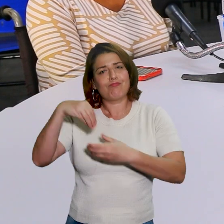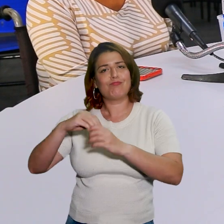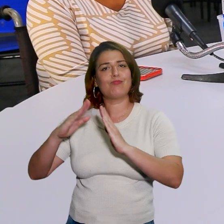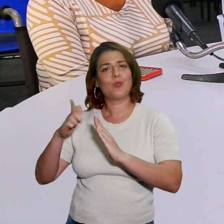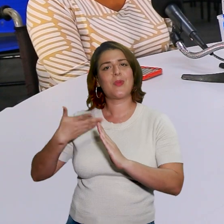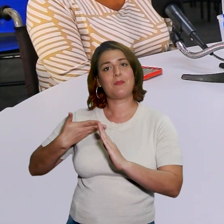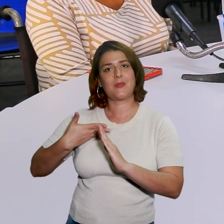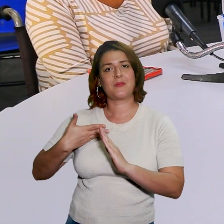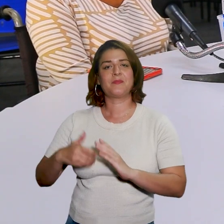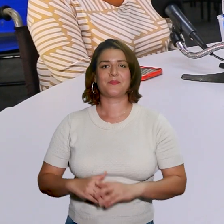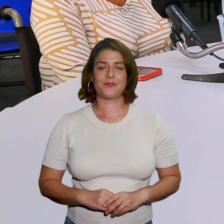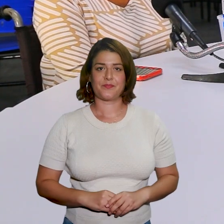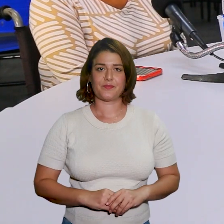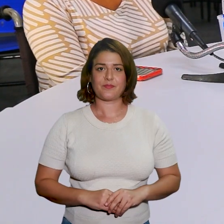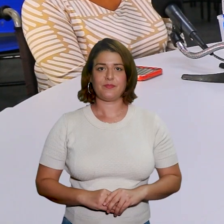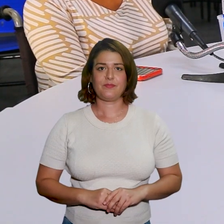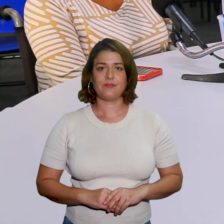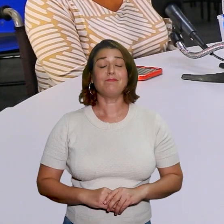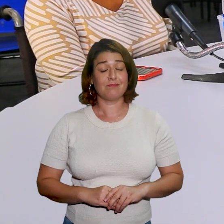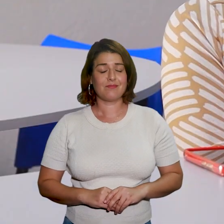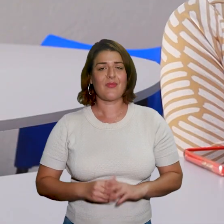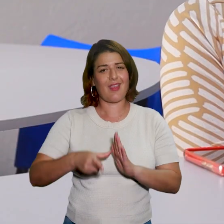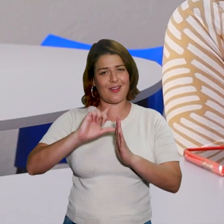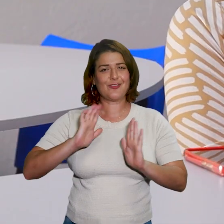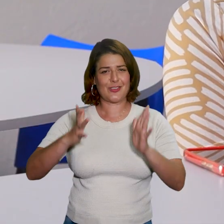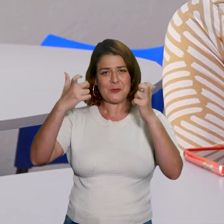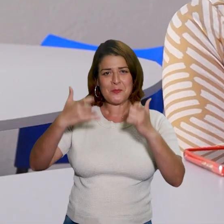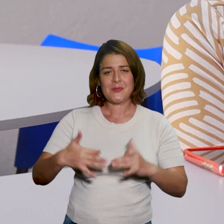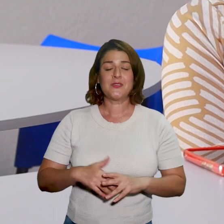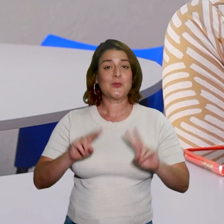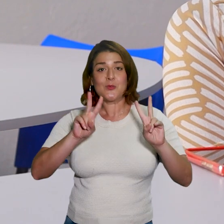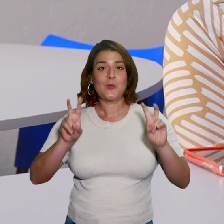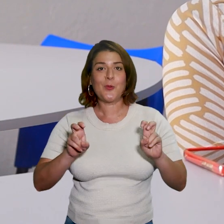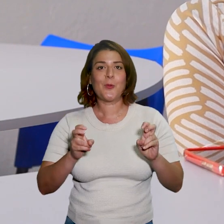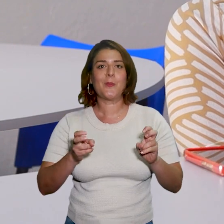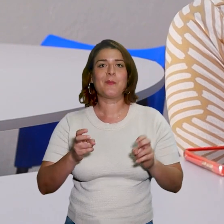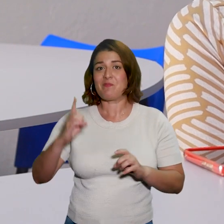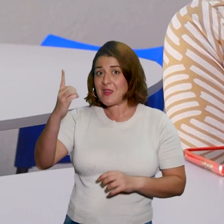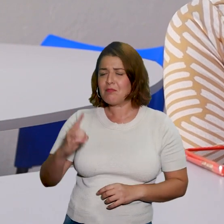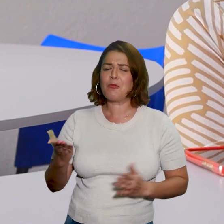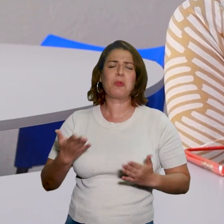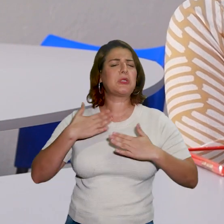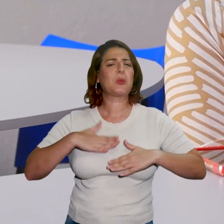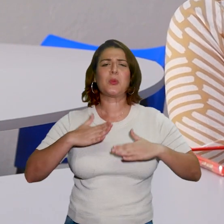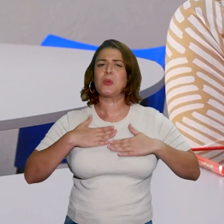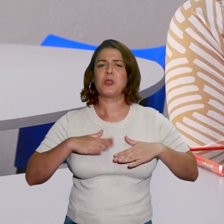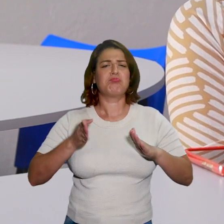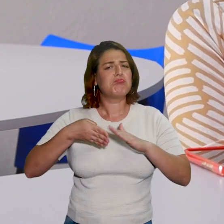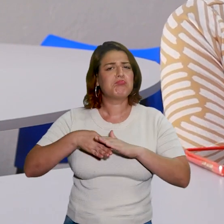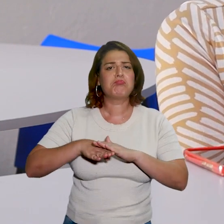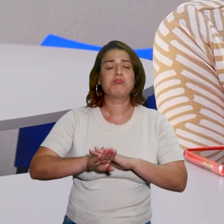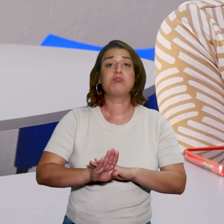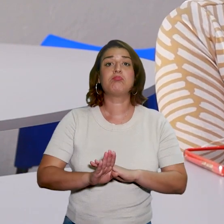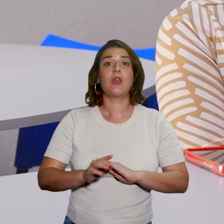ela aqui. Como eu falei, né, para mim, tipo, essa questão hoje em dia é super tranquilo. Eu